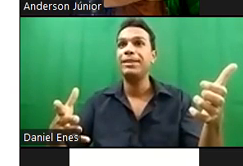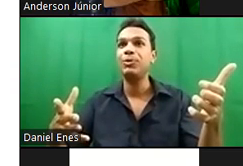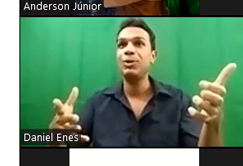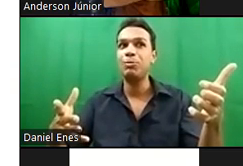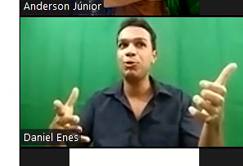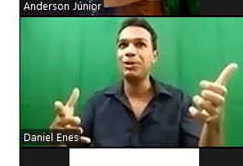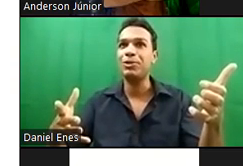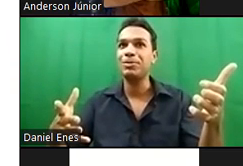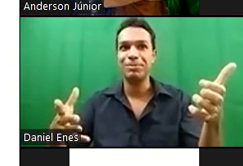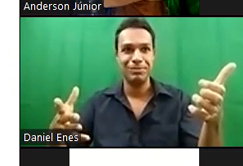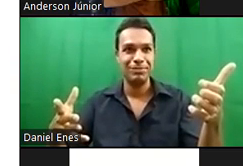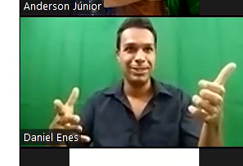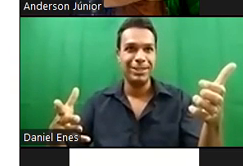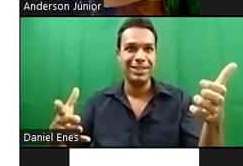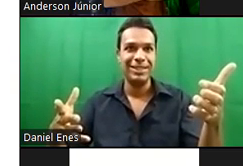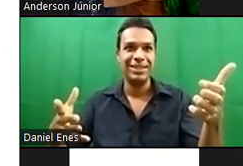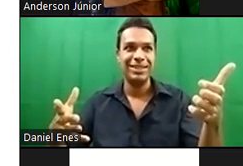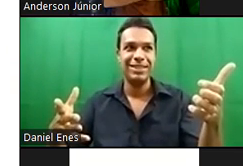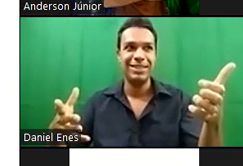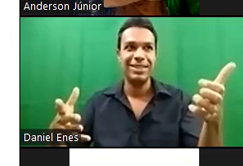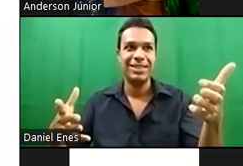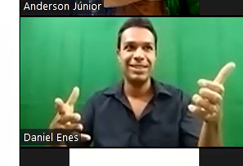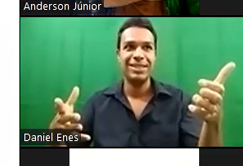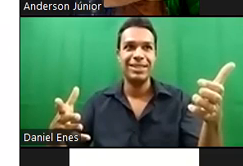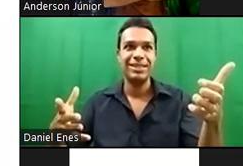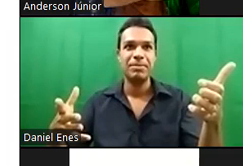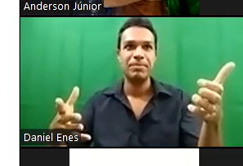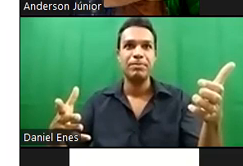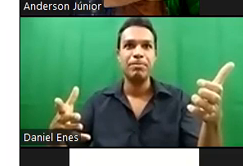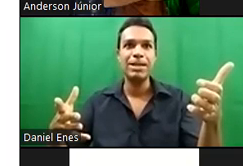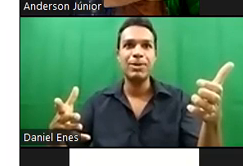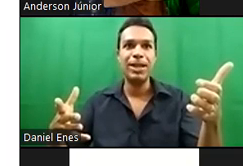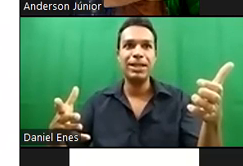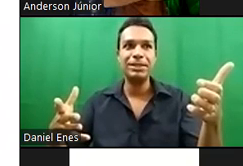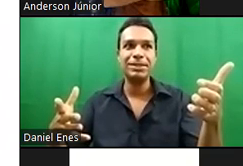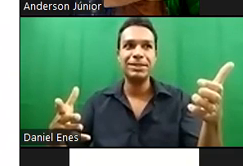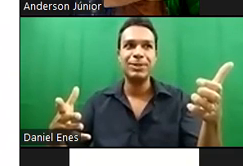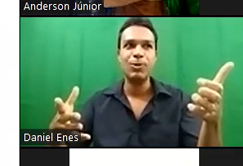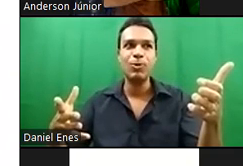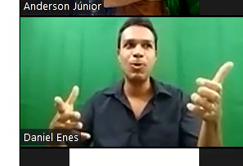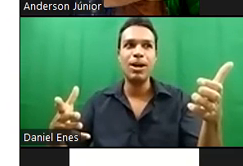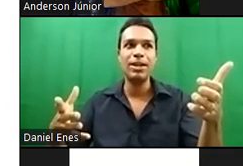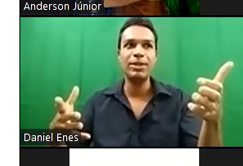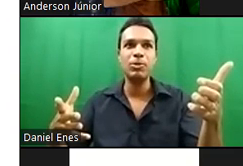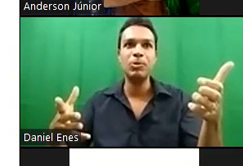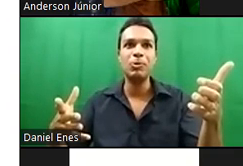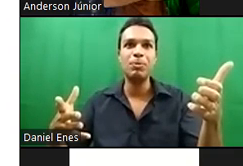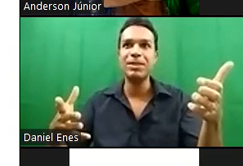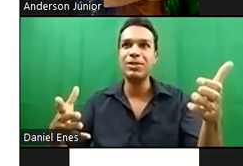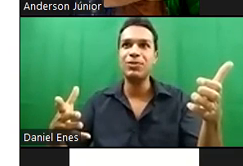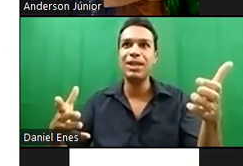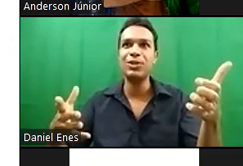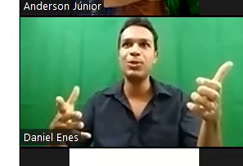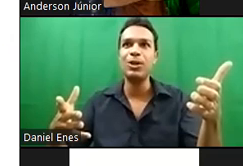Aí tem duas opções. É linguagem brasileira de sinais. Mais alguém? Concorda ou